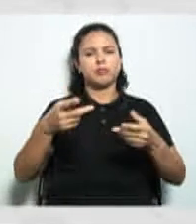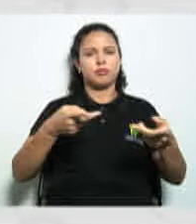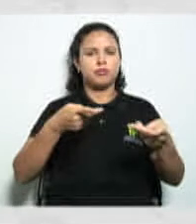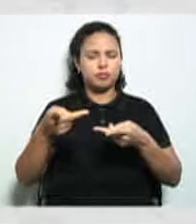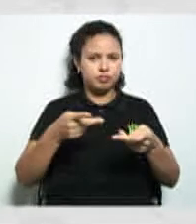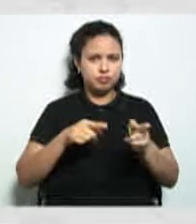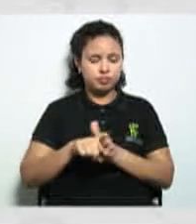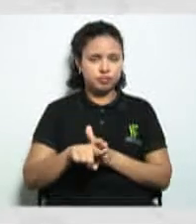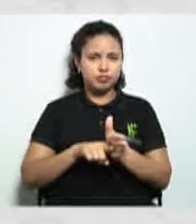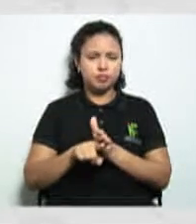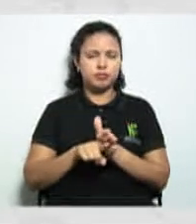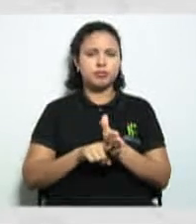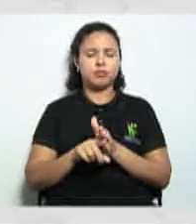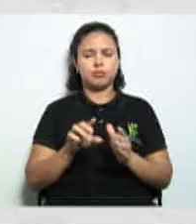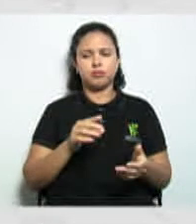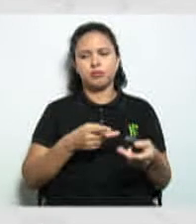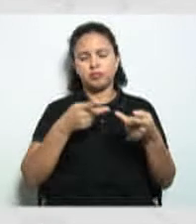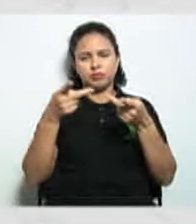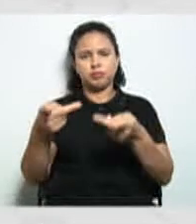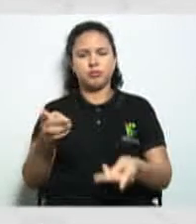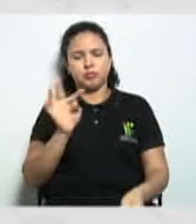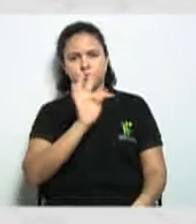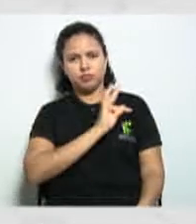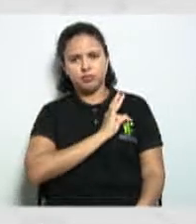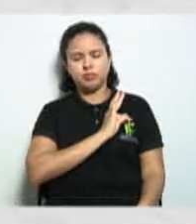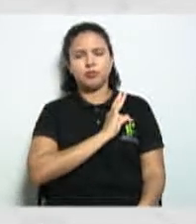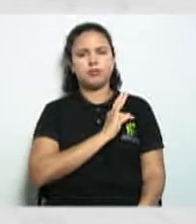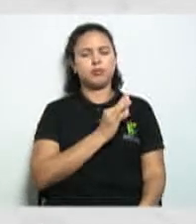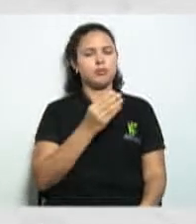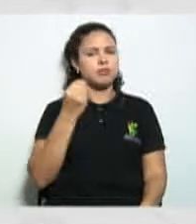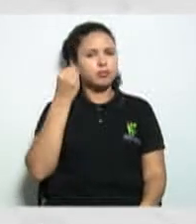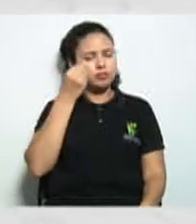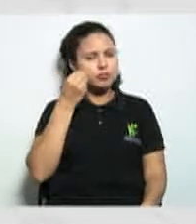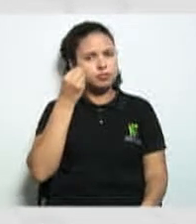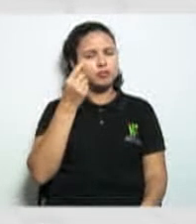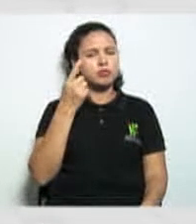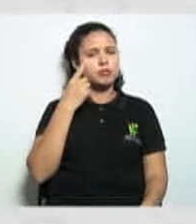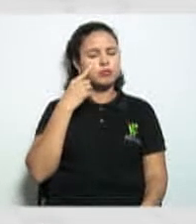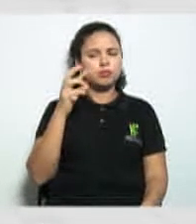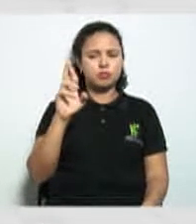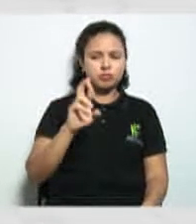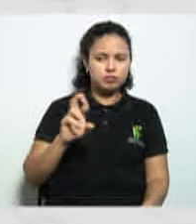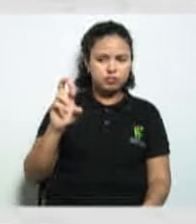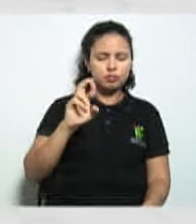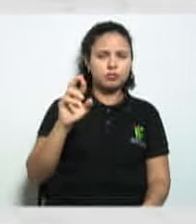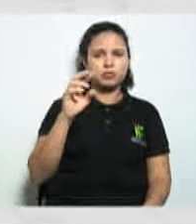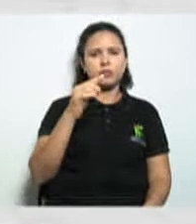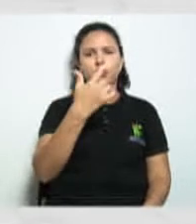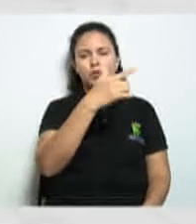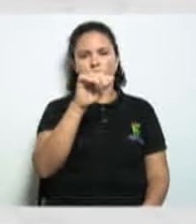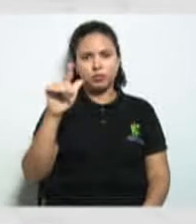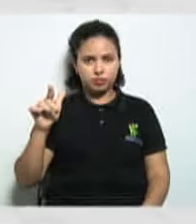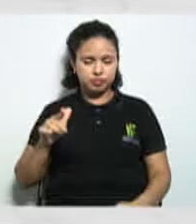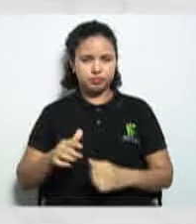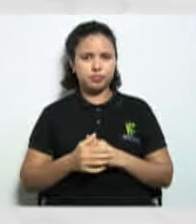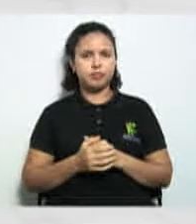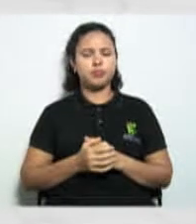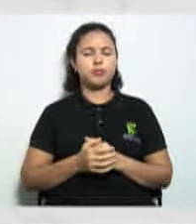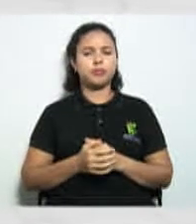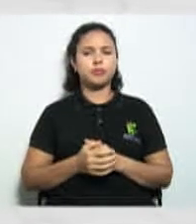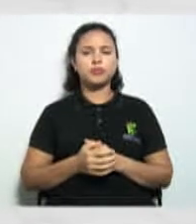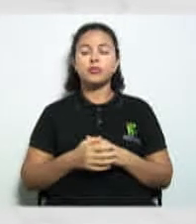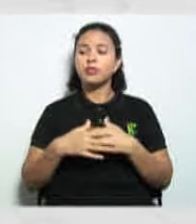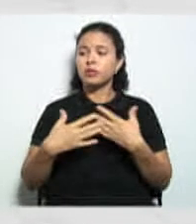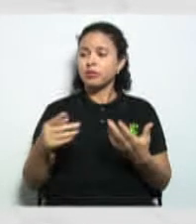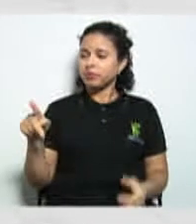intervenção, visita técnica, a gente já viu, simulações, observações e outros. Agora, professora, sabe o que eu